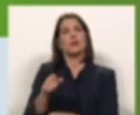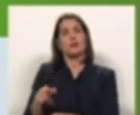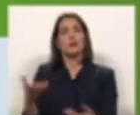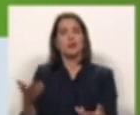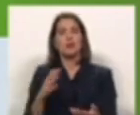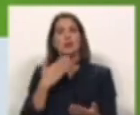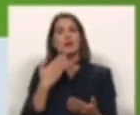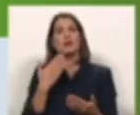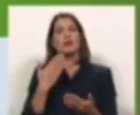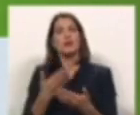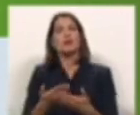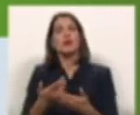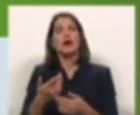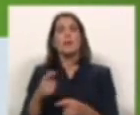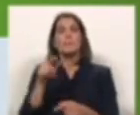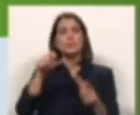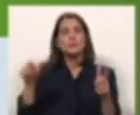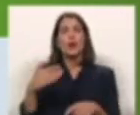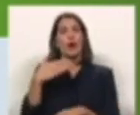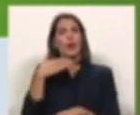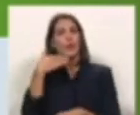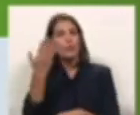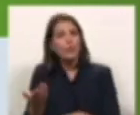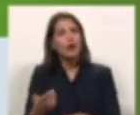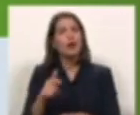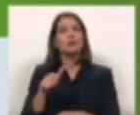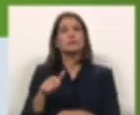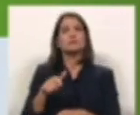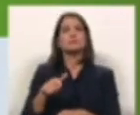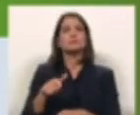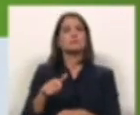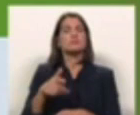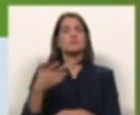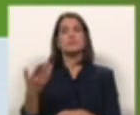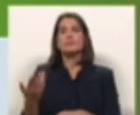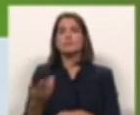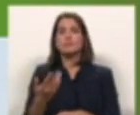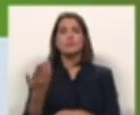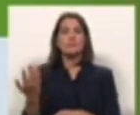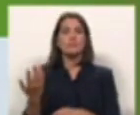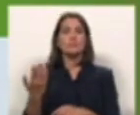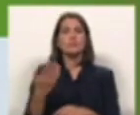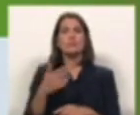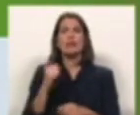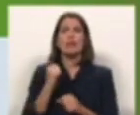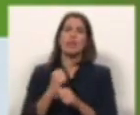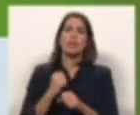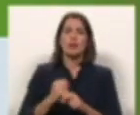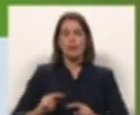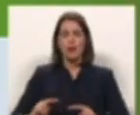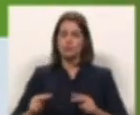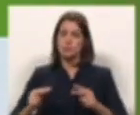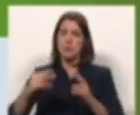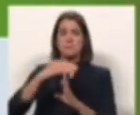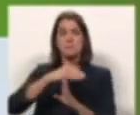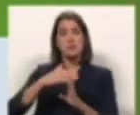mandar os nossos melhores talentos aqui os que chegam a uma uma zona intermédia da sua carreira começam a